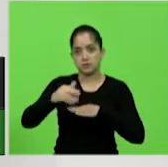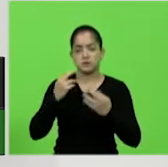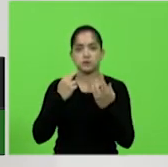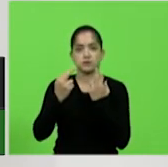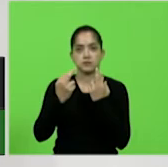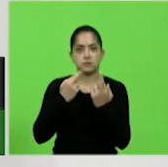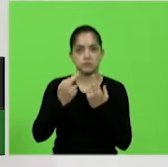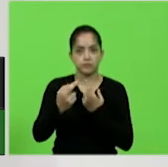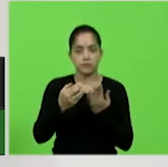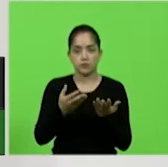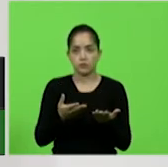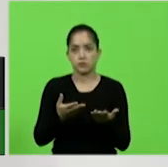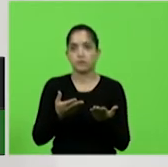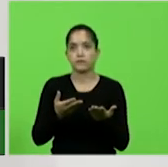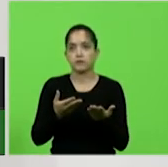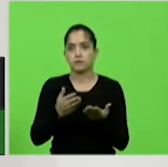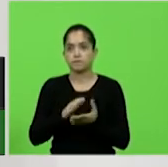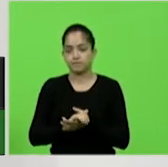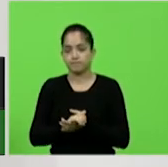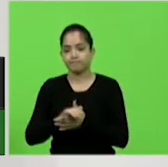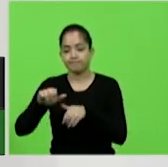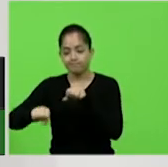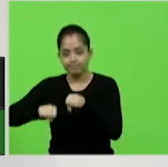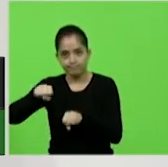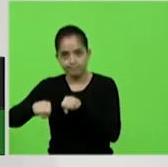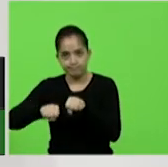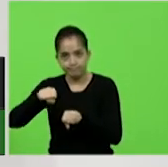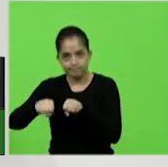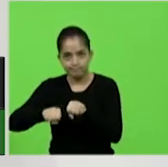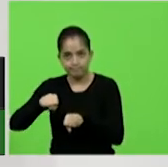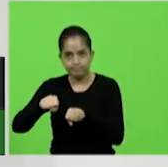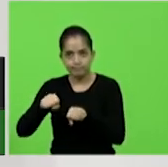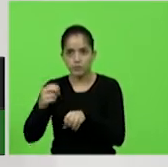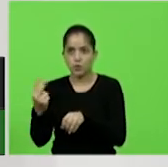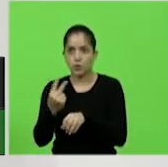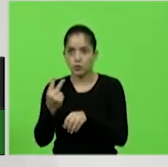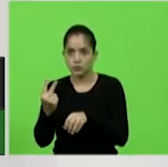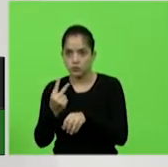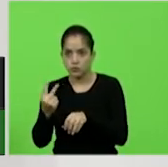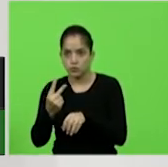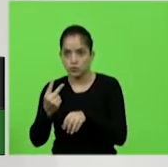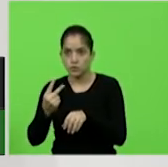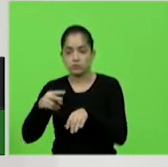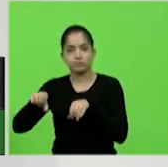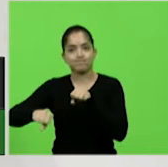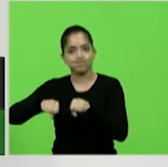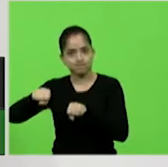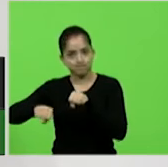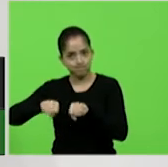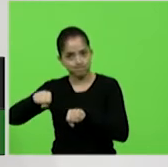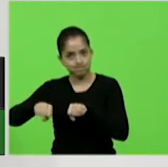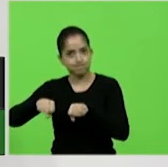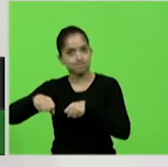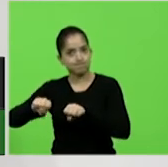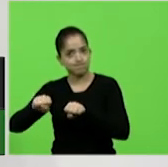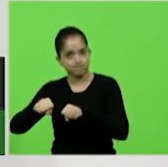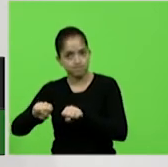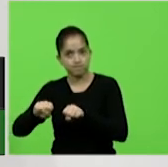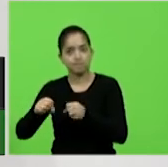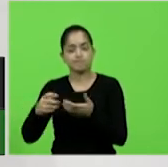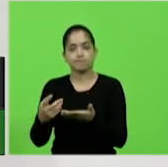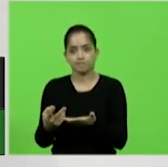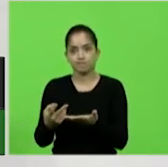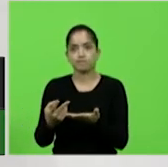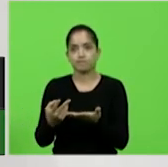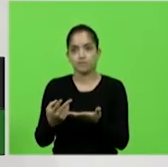Morro do Boi, em relação aos ciclistas e ao casal de motociclistas também, mas há inúmeros casos